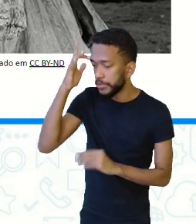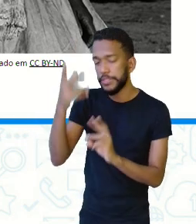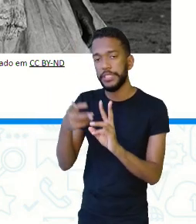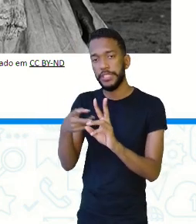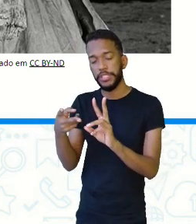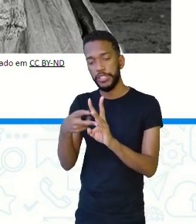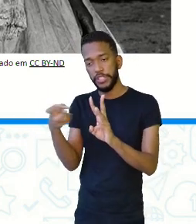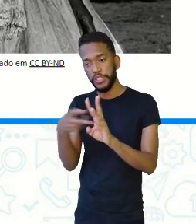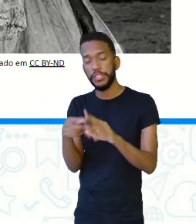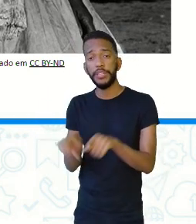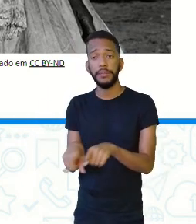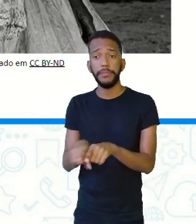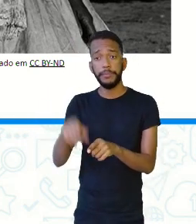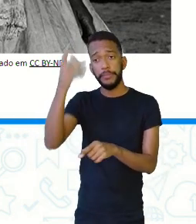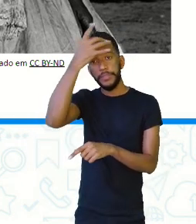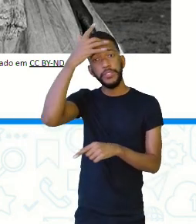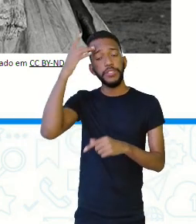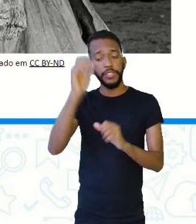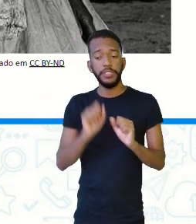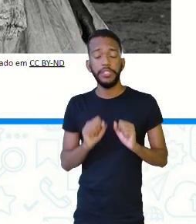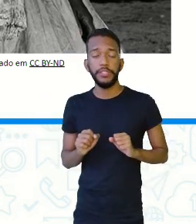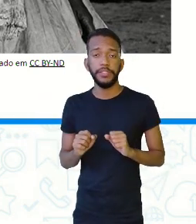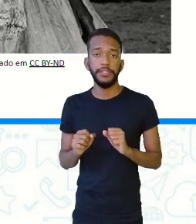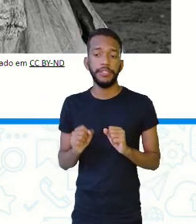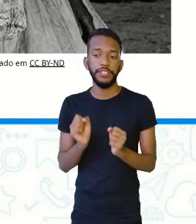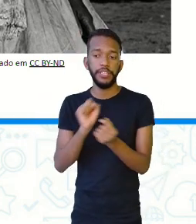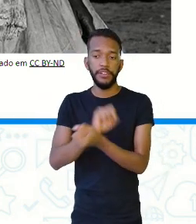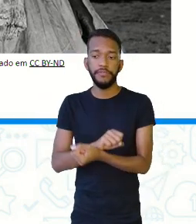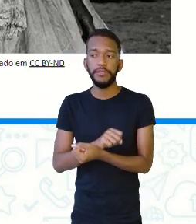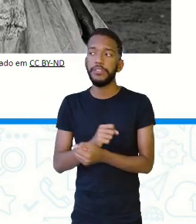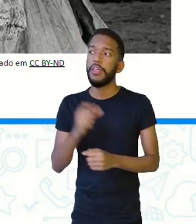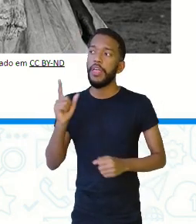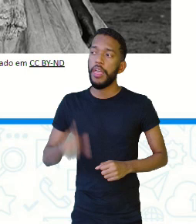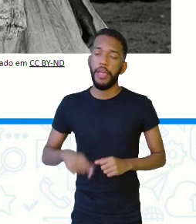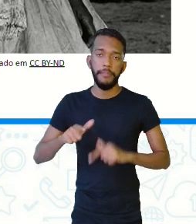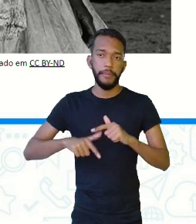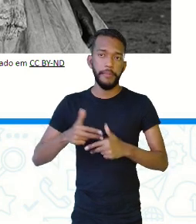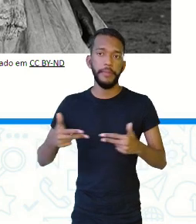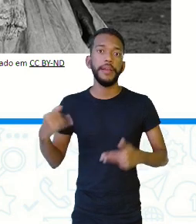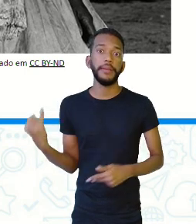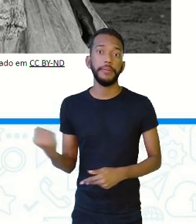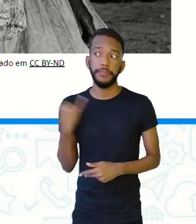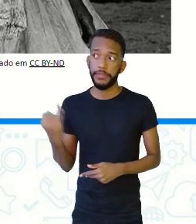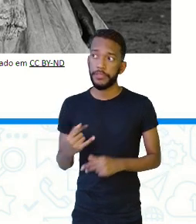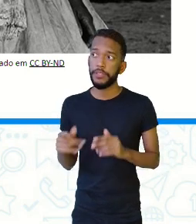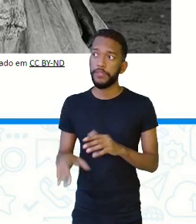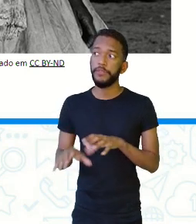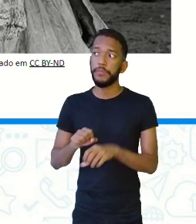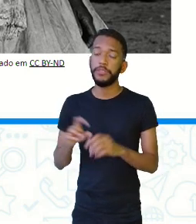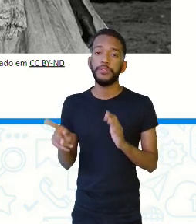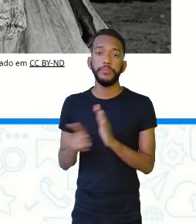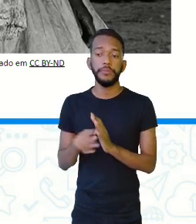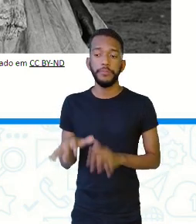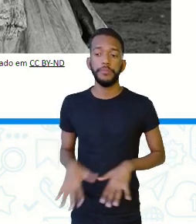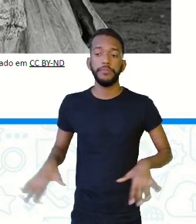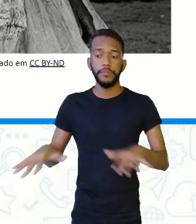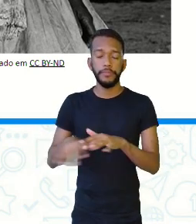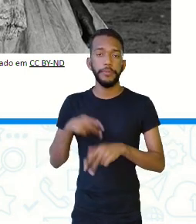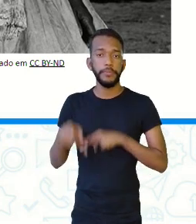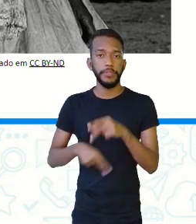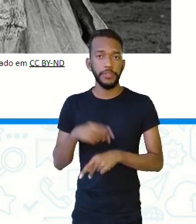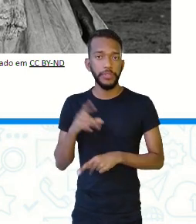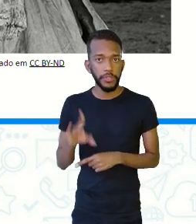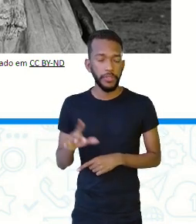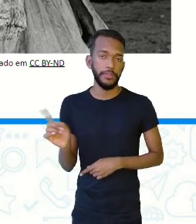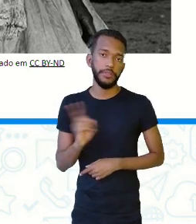os escravizados africanos foram elementos essenciais para a formação não somente da população, mas também